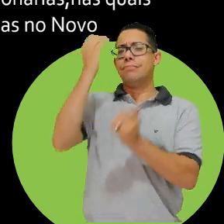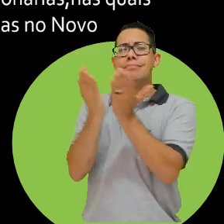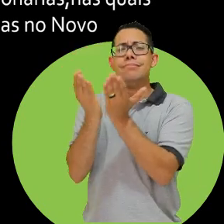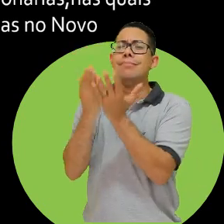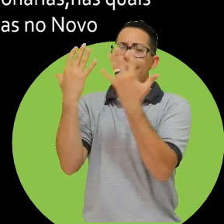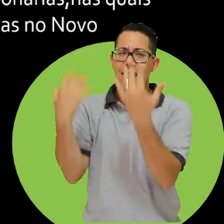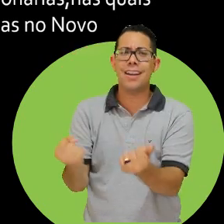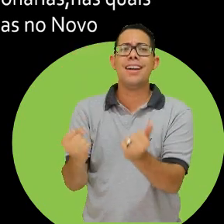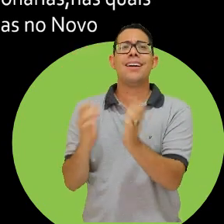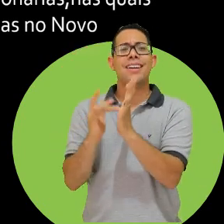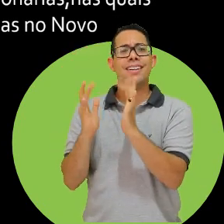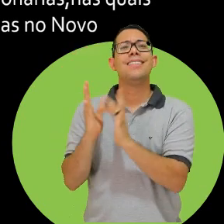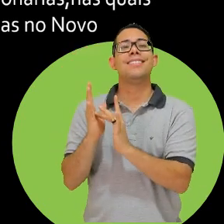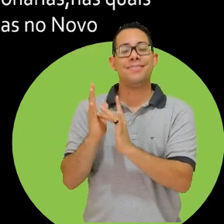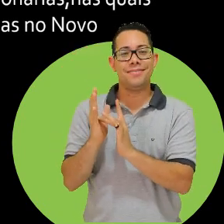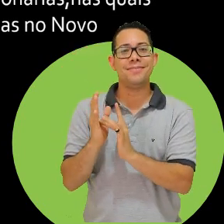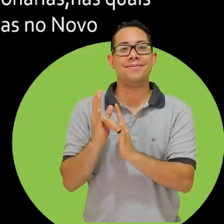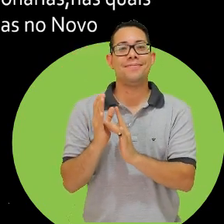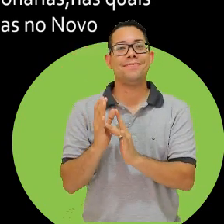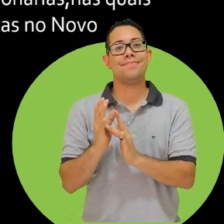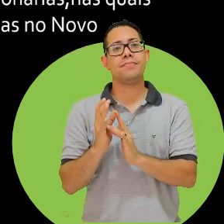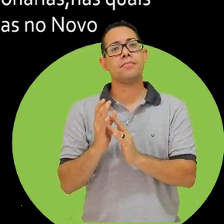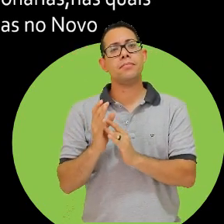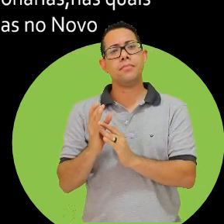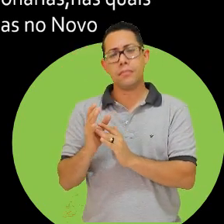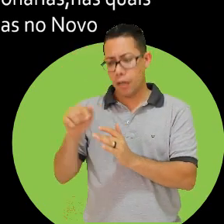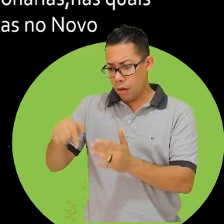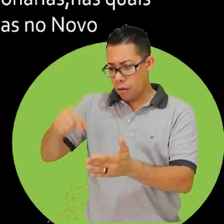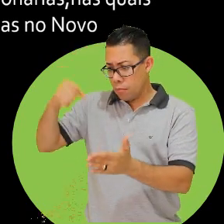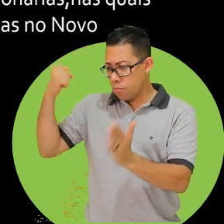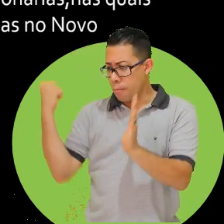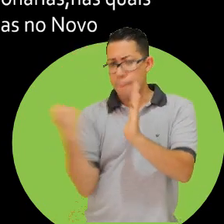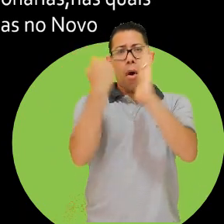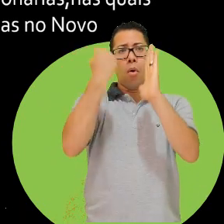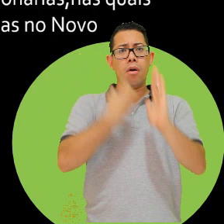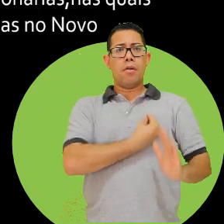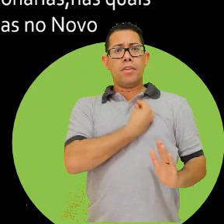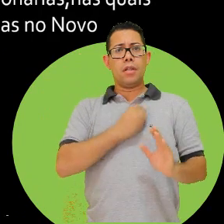A partir daí, Paulo ele teve uma mudança